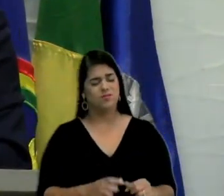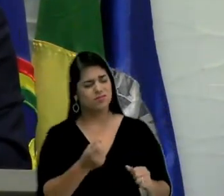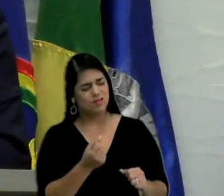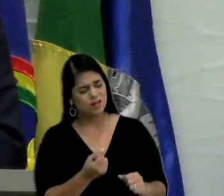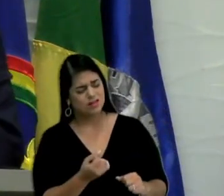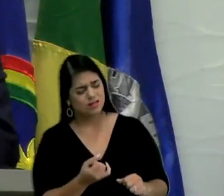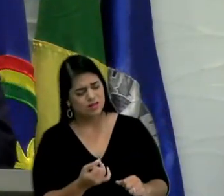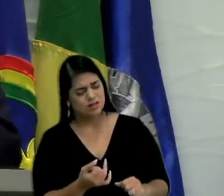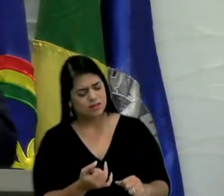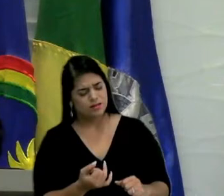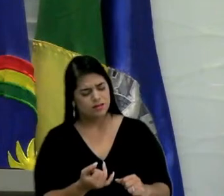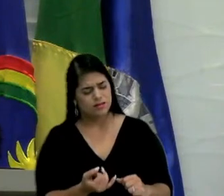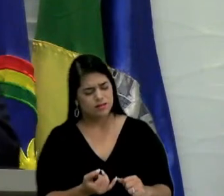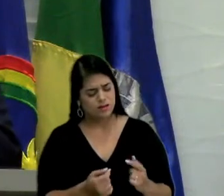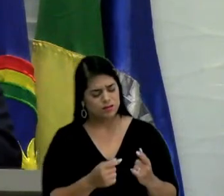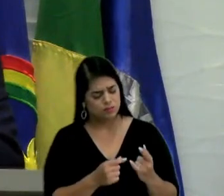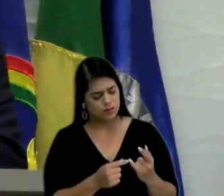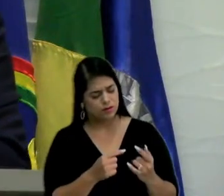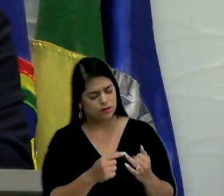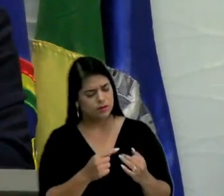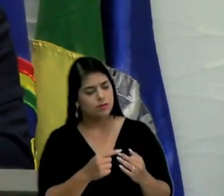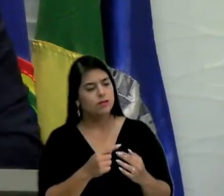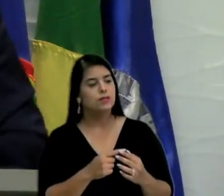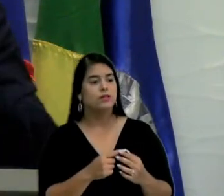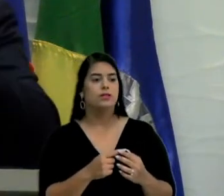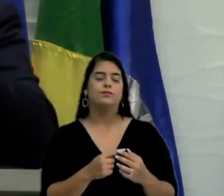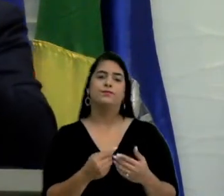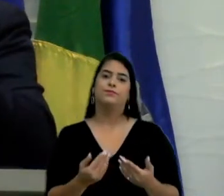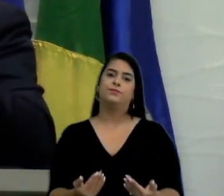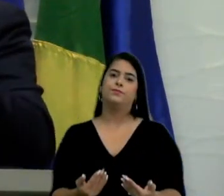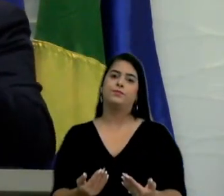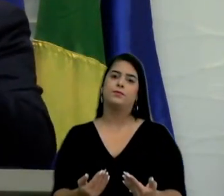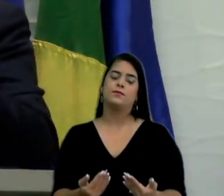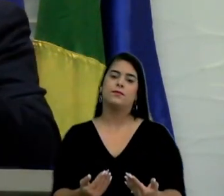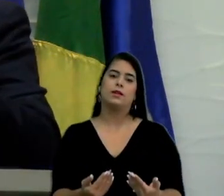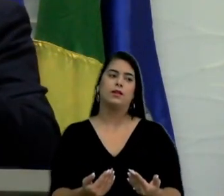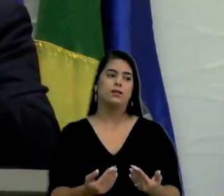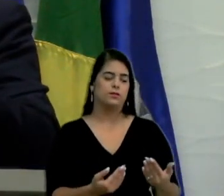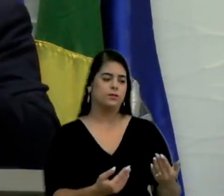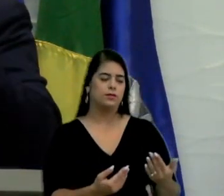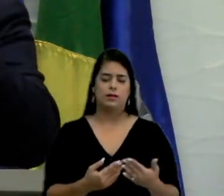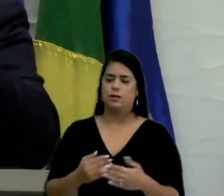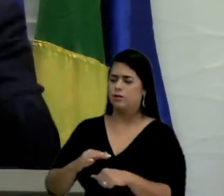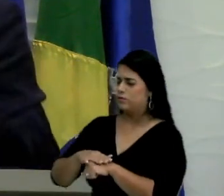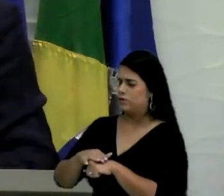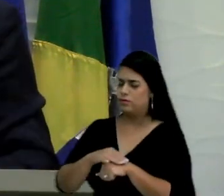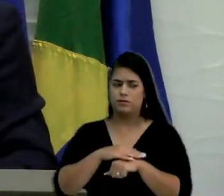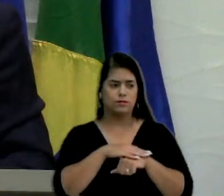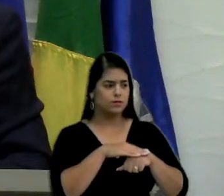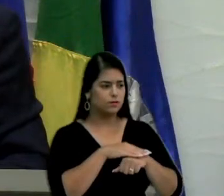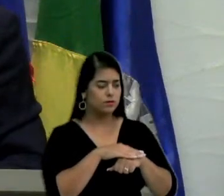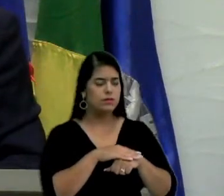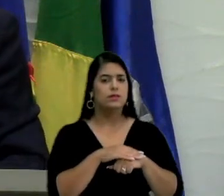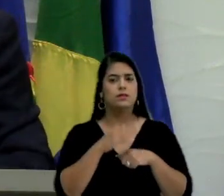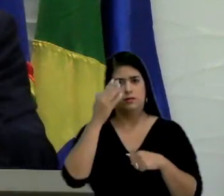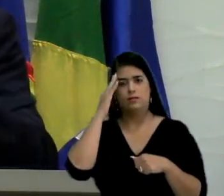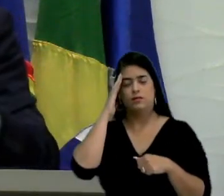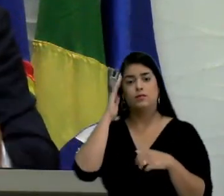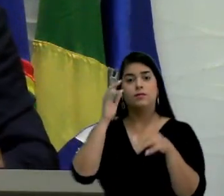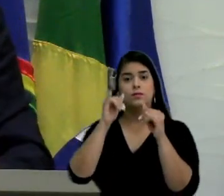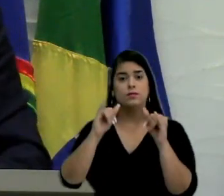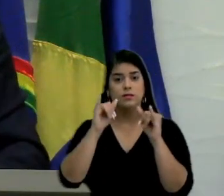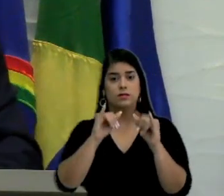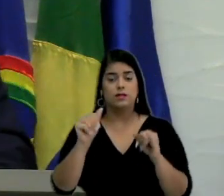porque eu já fiz vários vídeos e queria dizer aquela professora que tá acompanhando comigo que é